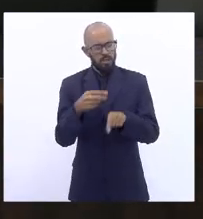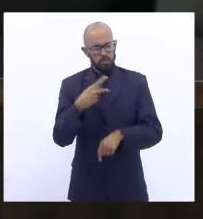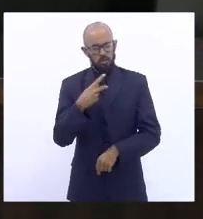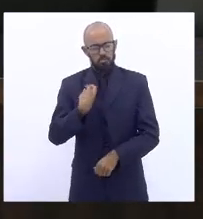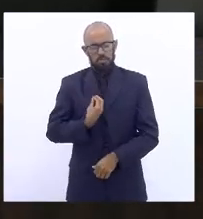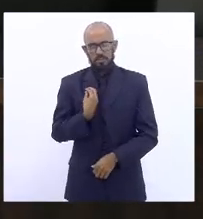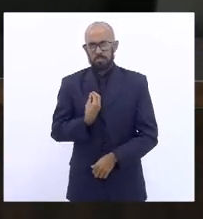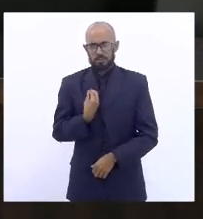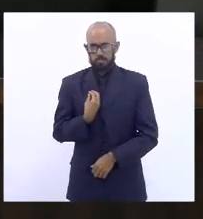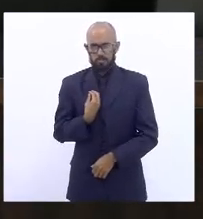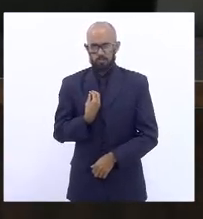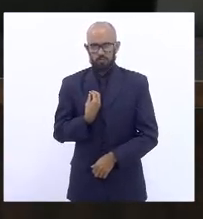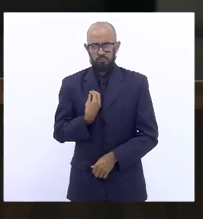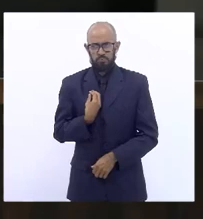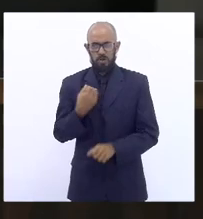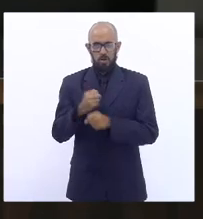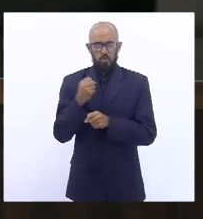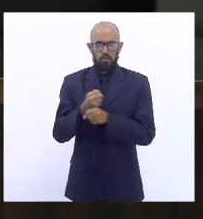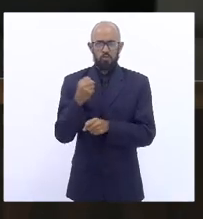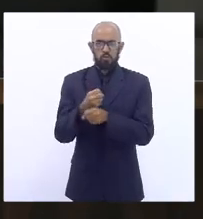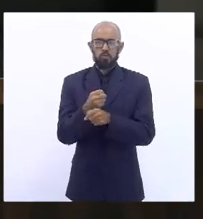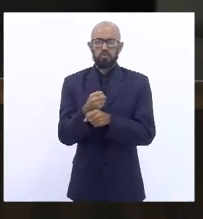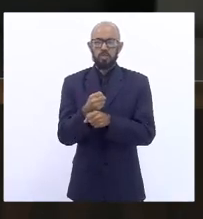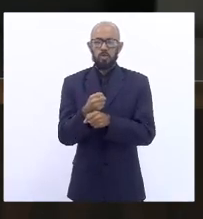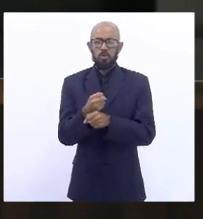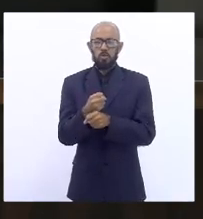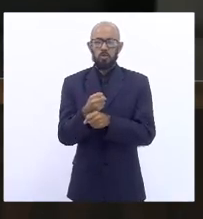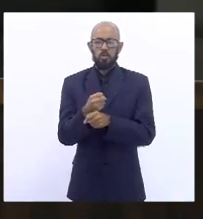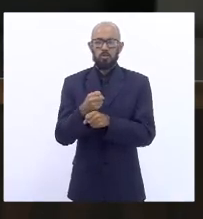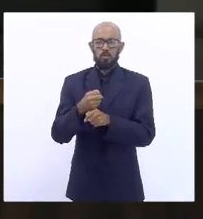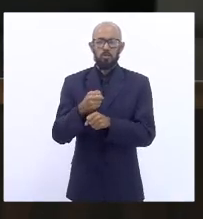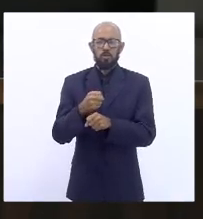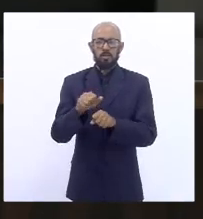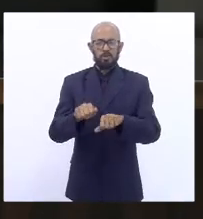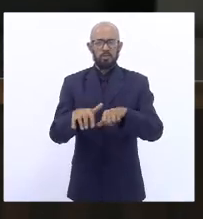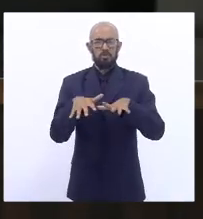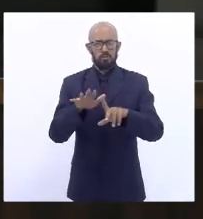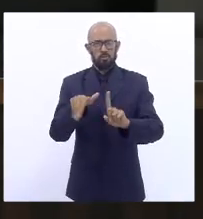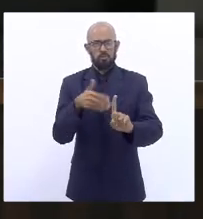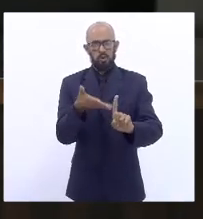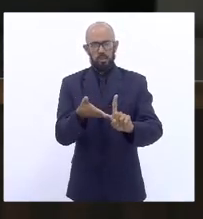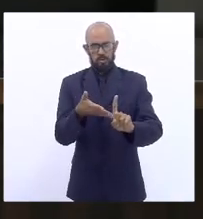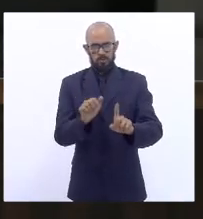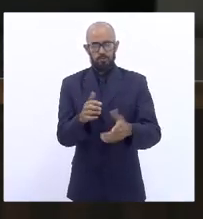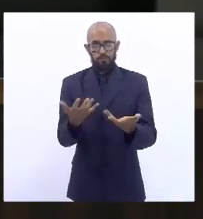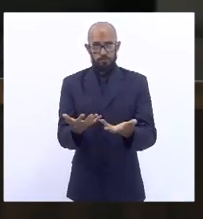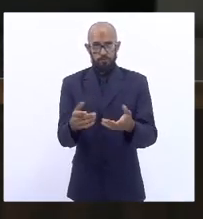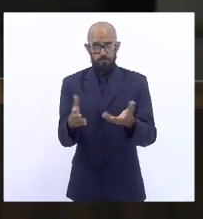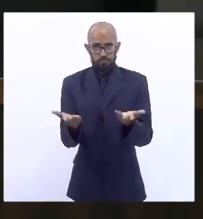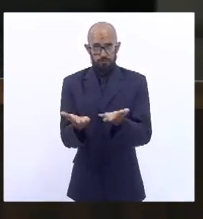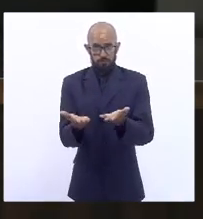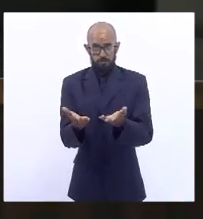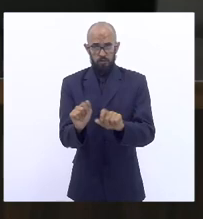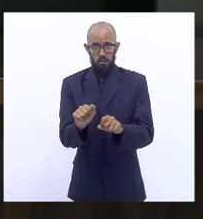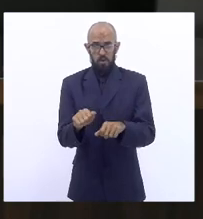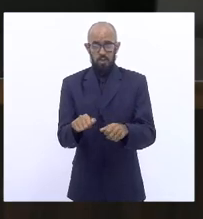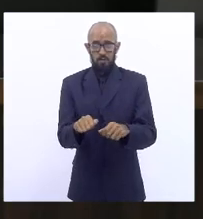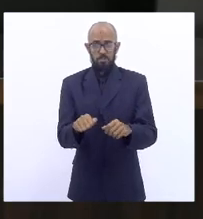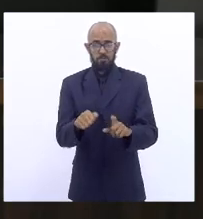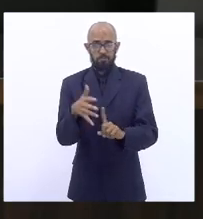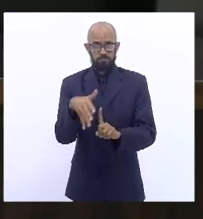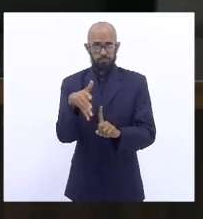participação na construção desta sessão solene. Eu quero passar a palavra para a sua